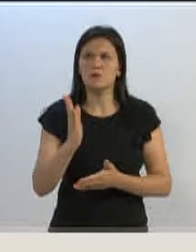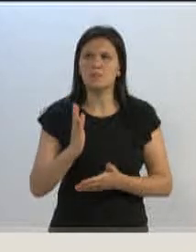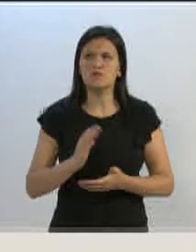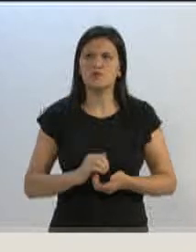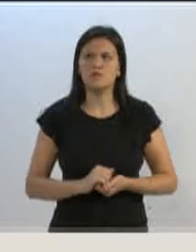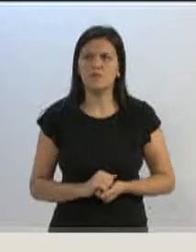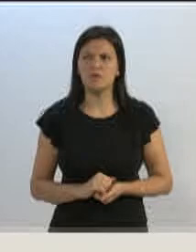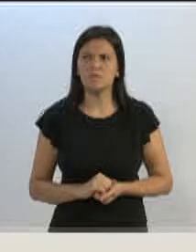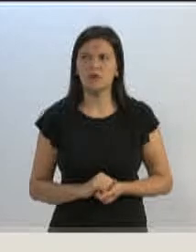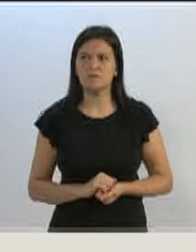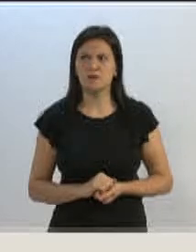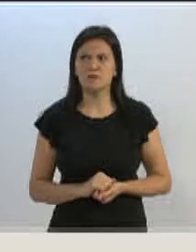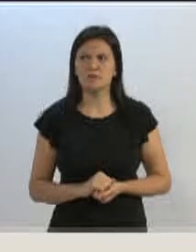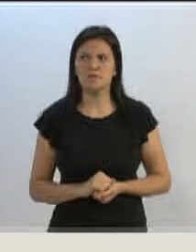poder executivo